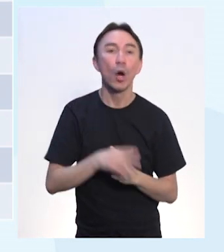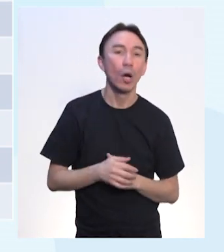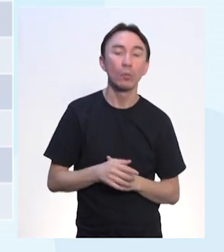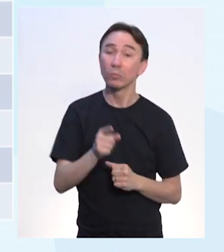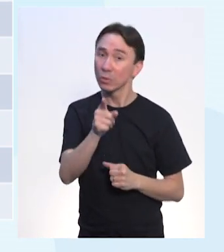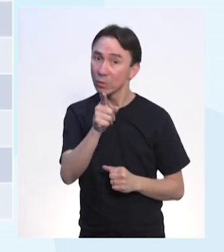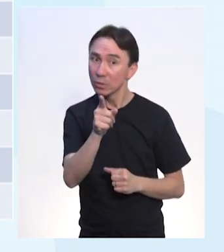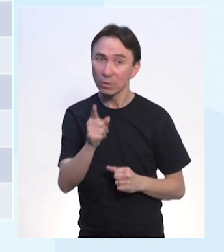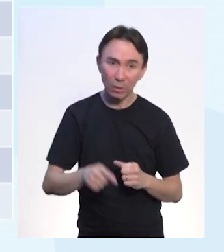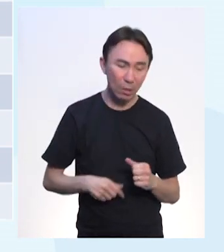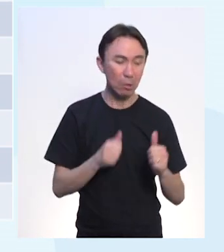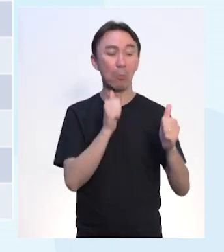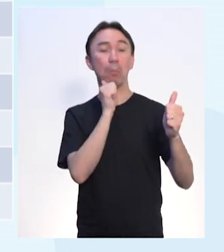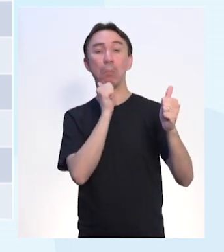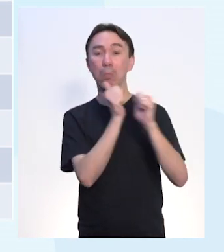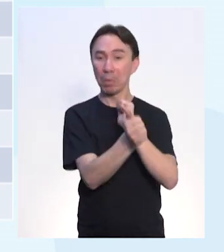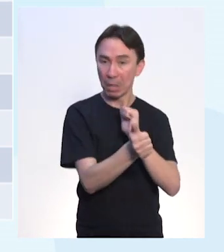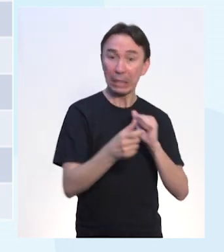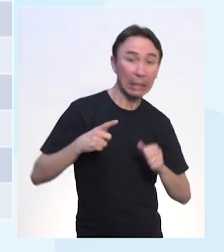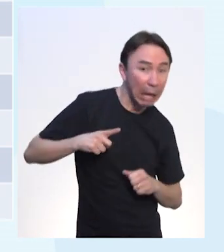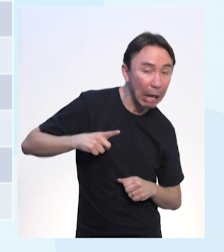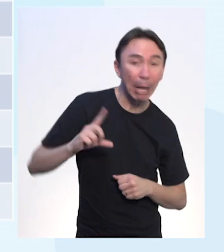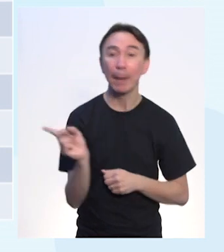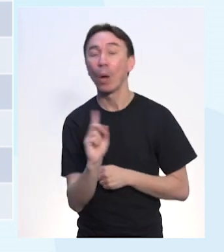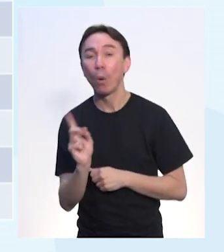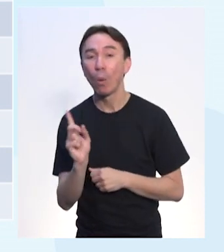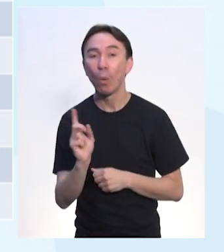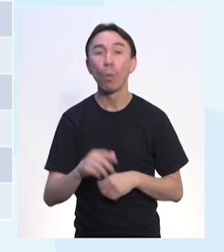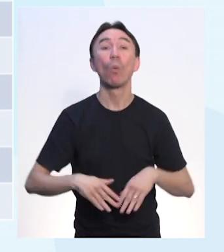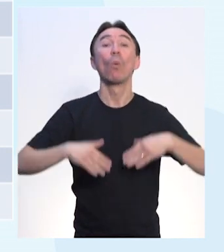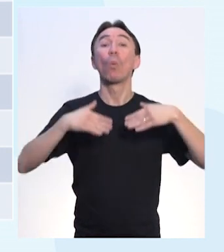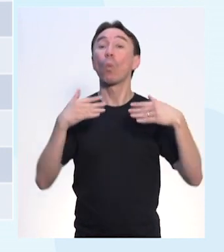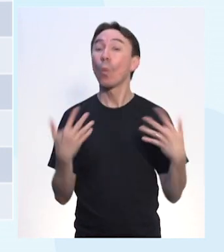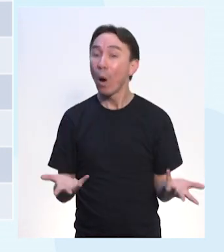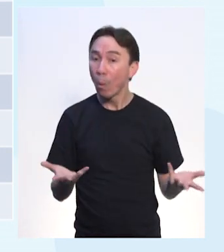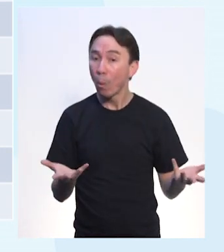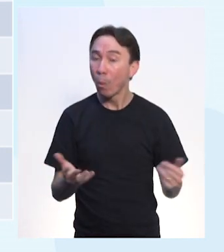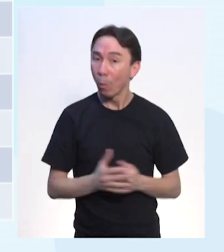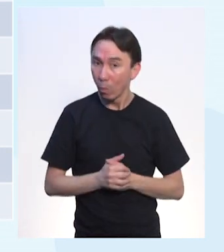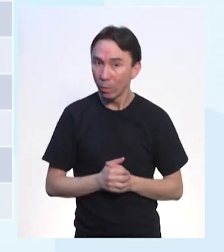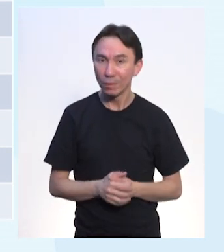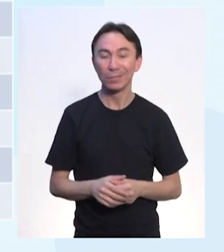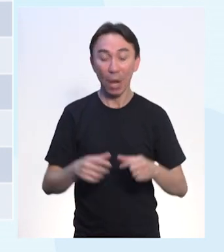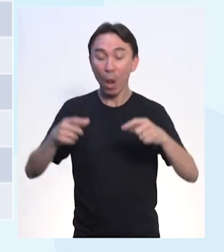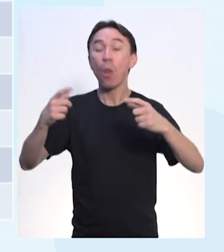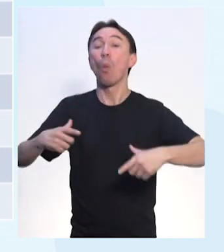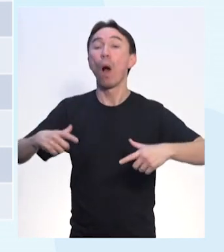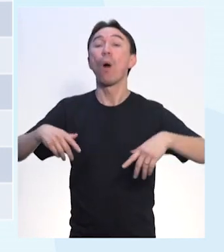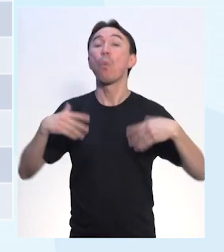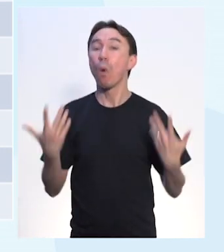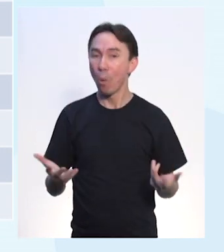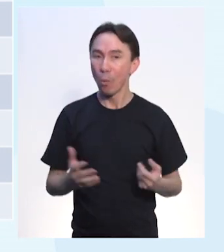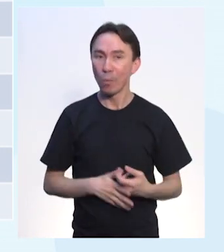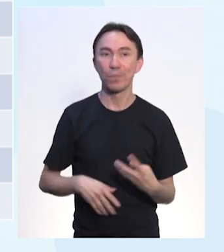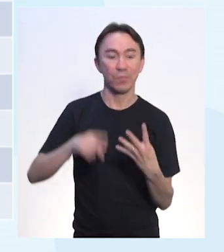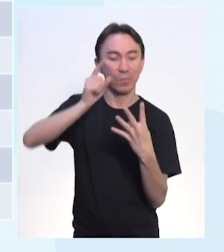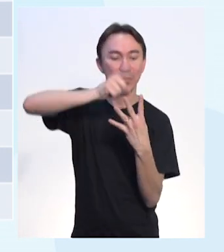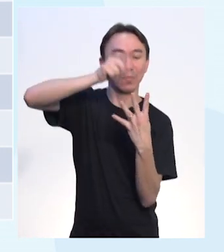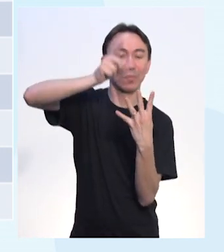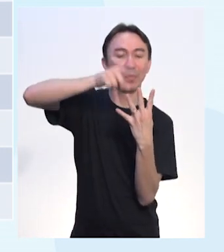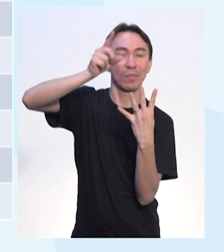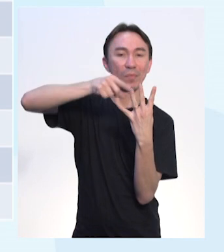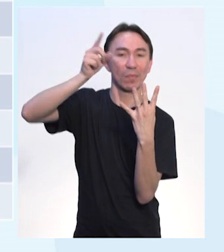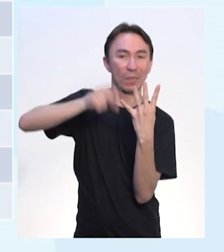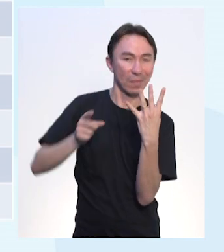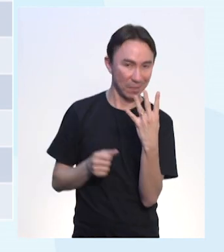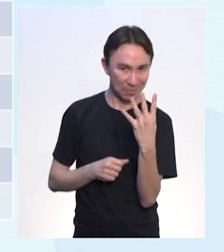modalidade esportiva, e aí, qual ou quais e os locais da prática. Num passe